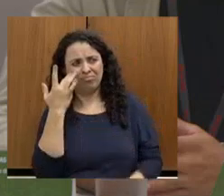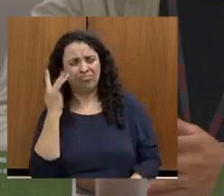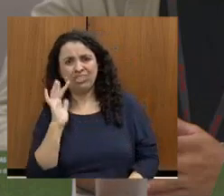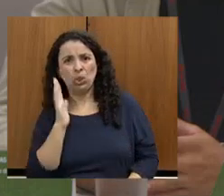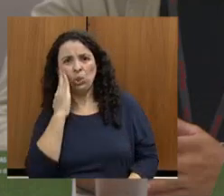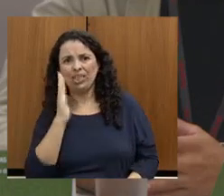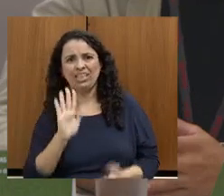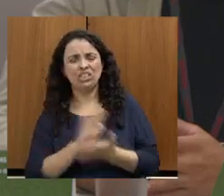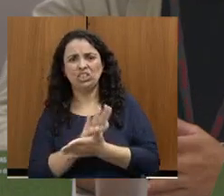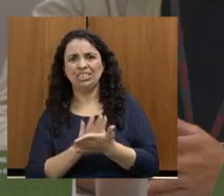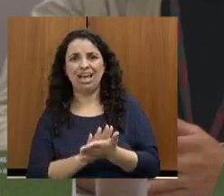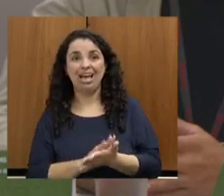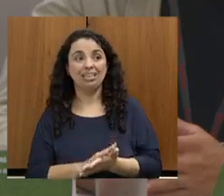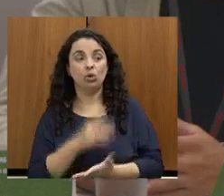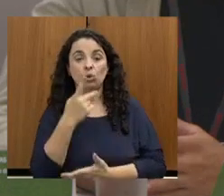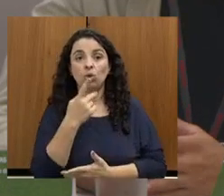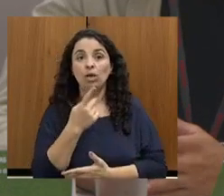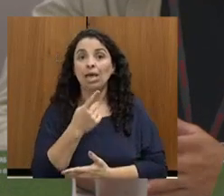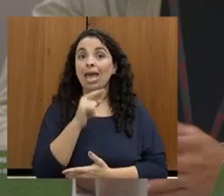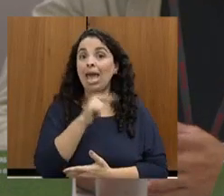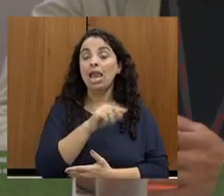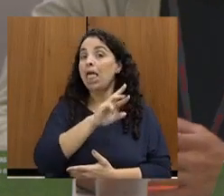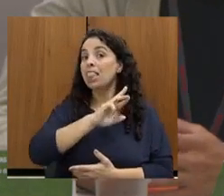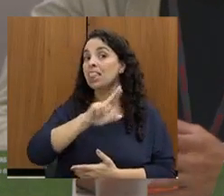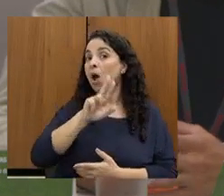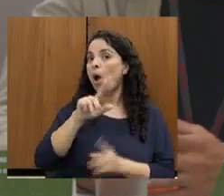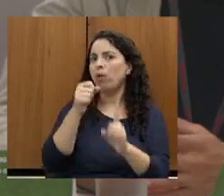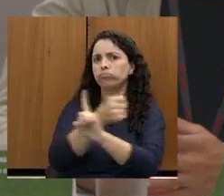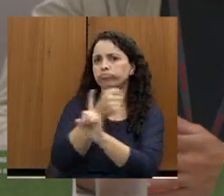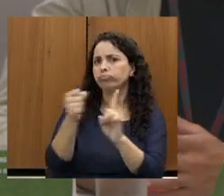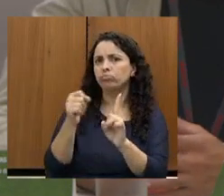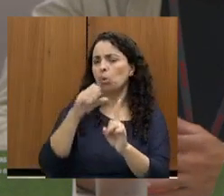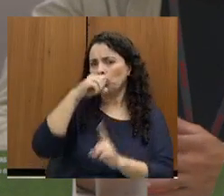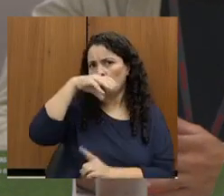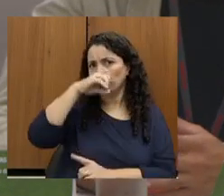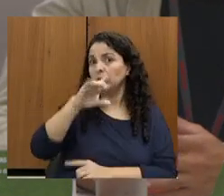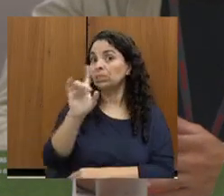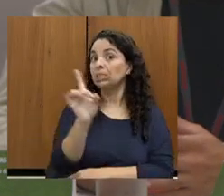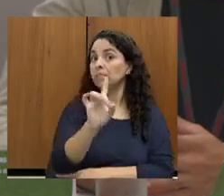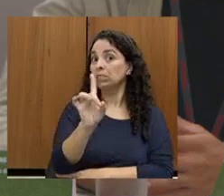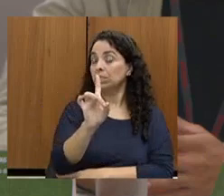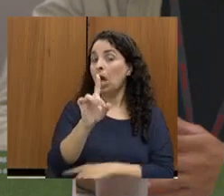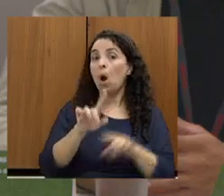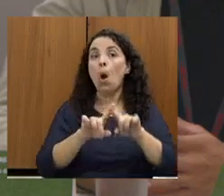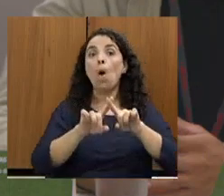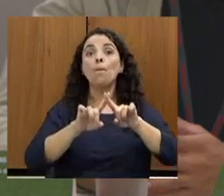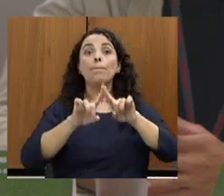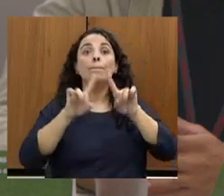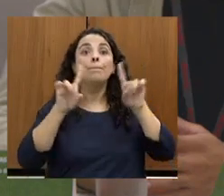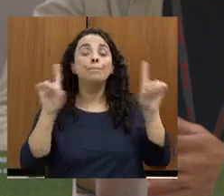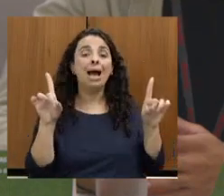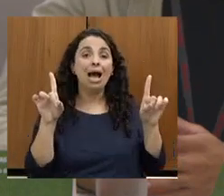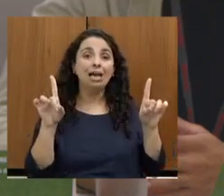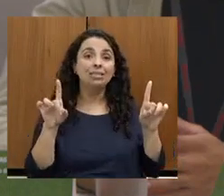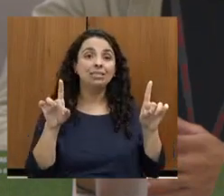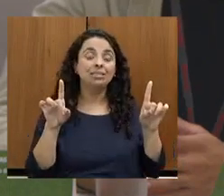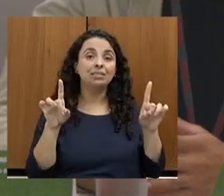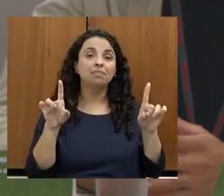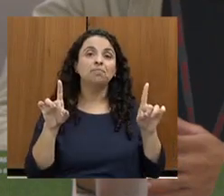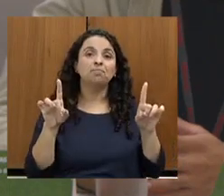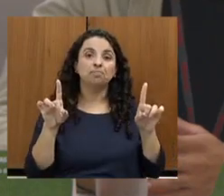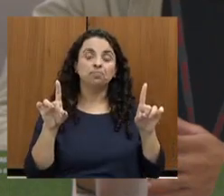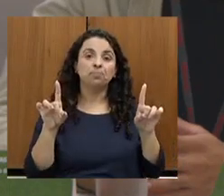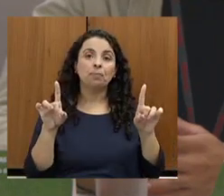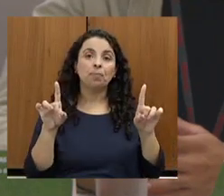O seu comportamento, apesar de não ser agressivo, inclusive, eu tenho relatos de outras mães da sala do meu filho que falam.